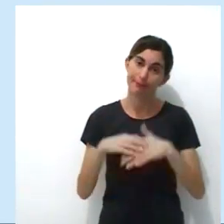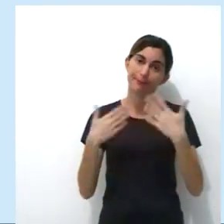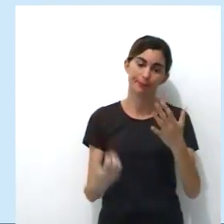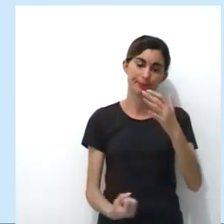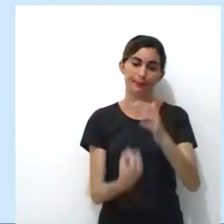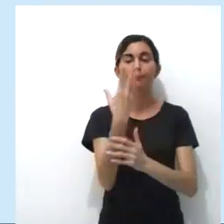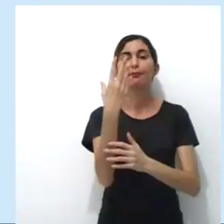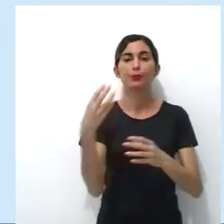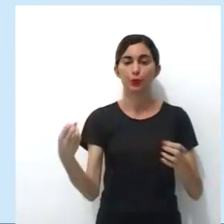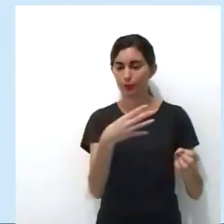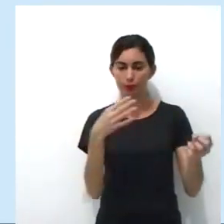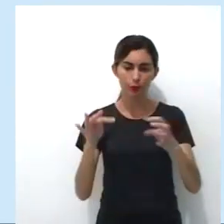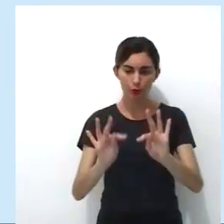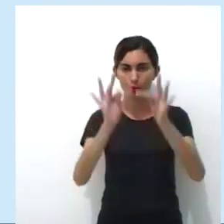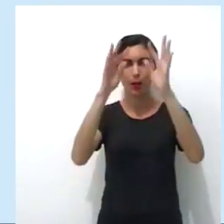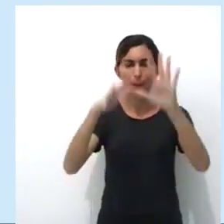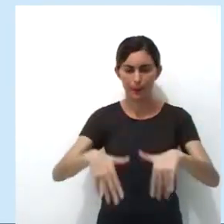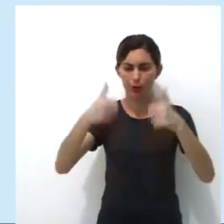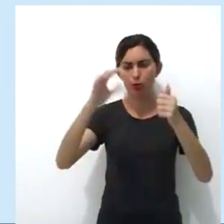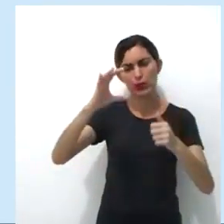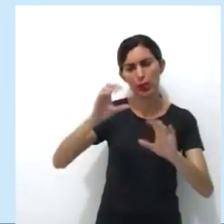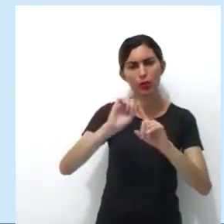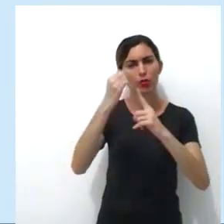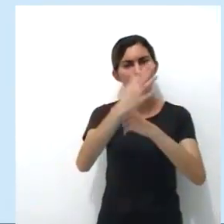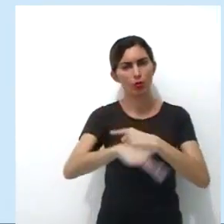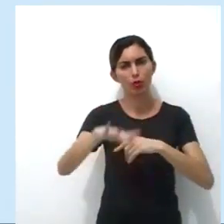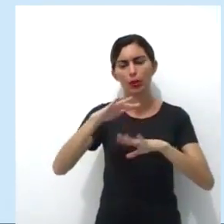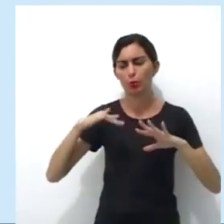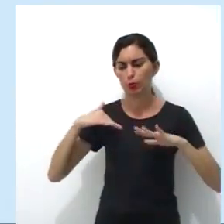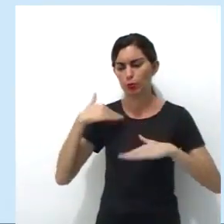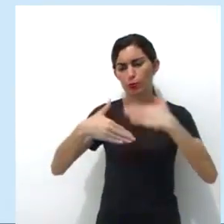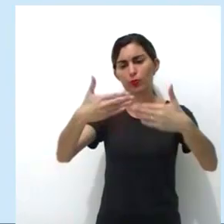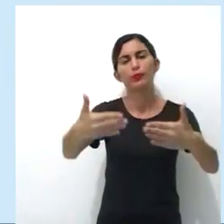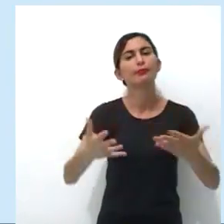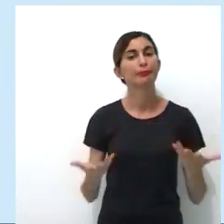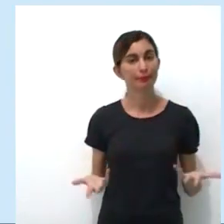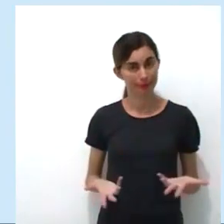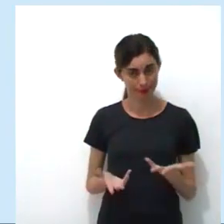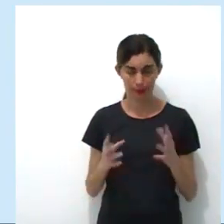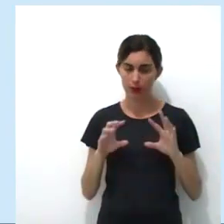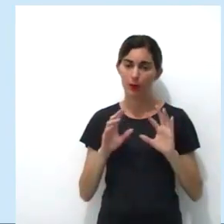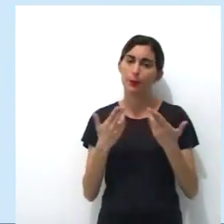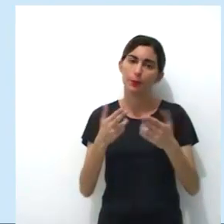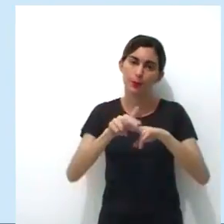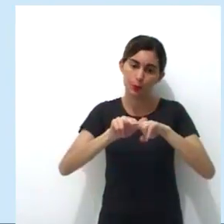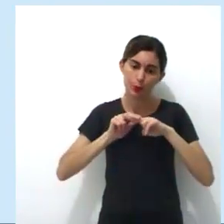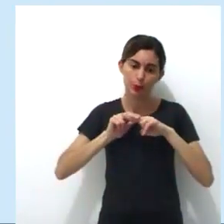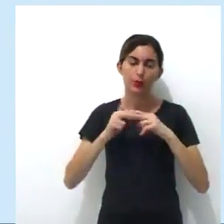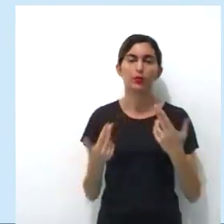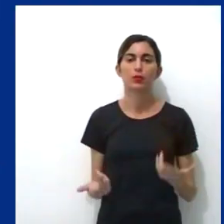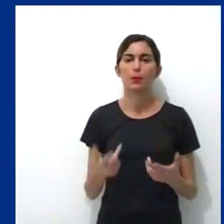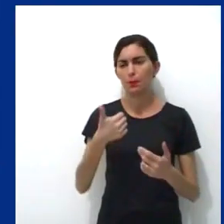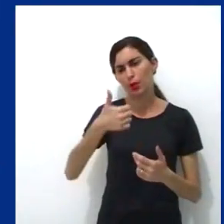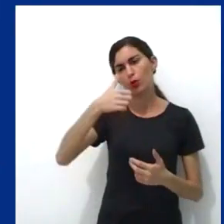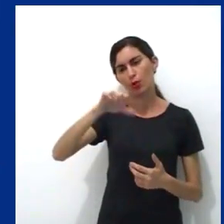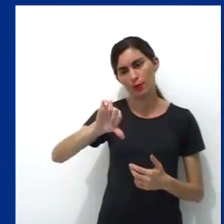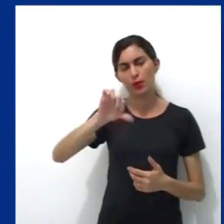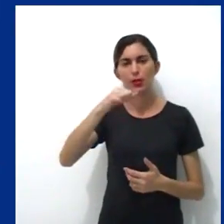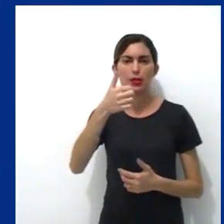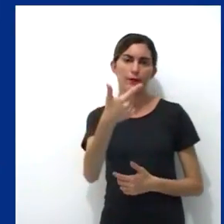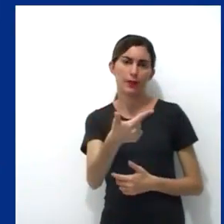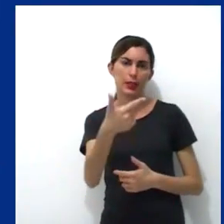inovação tecnológica, porque a ciência é assim. A ciência ela busca novos conhecimentos, ela busca aperfeiçoar, e isso